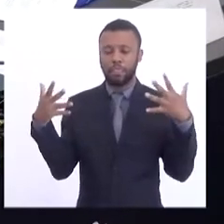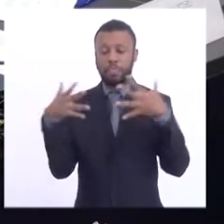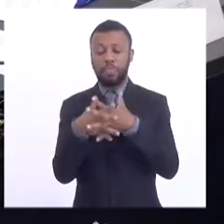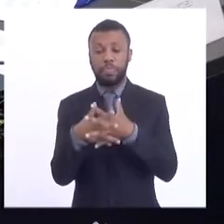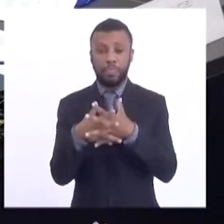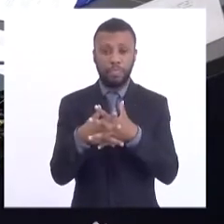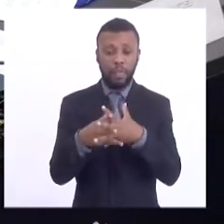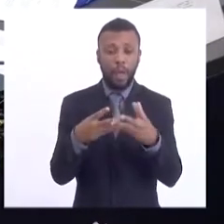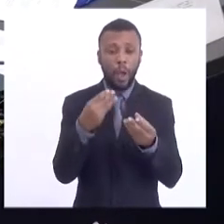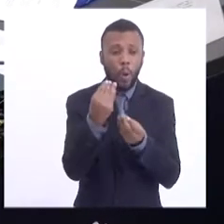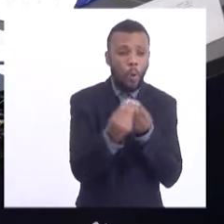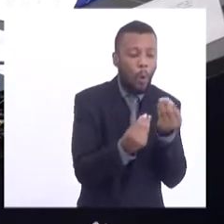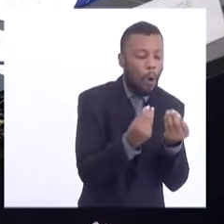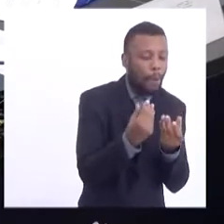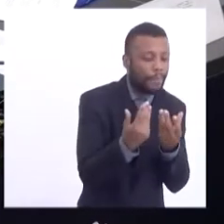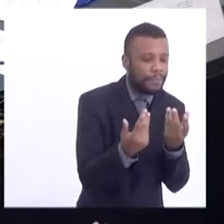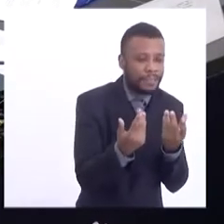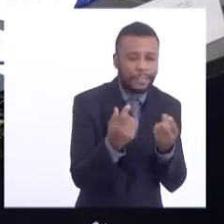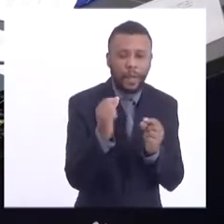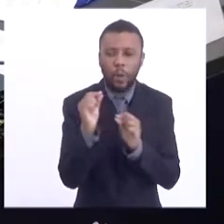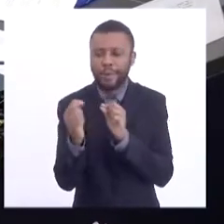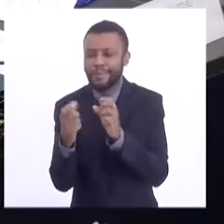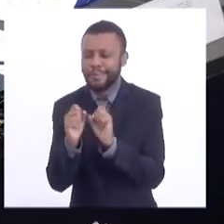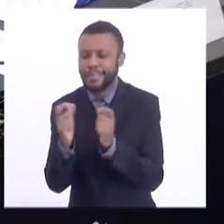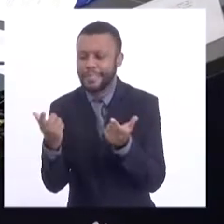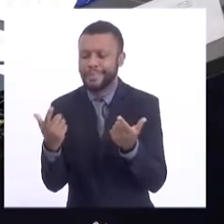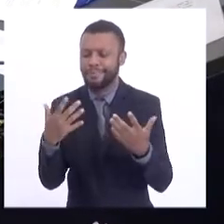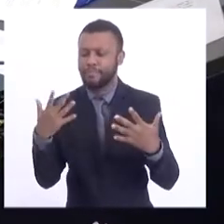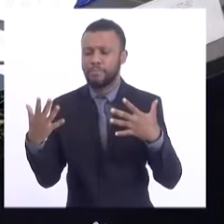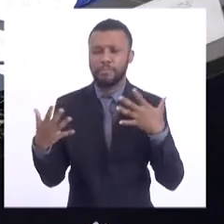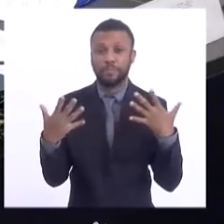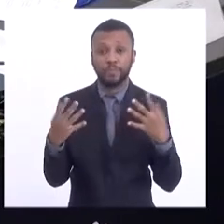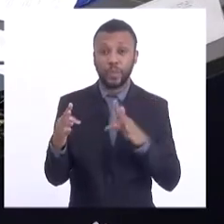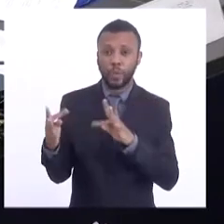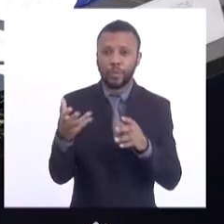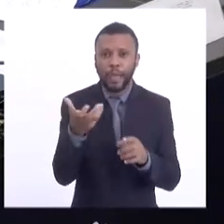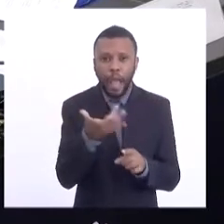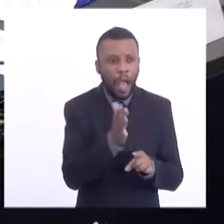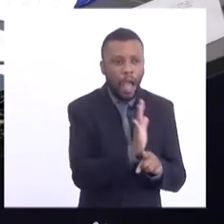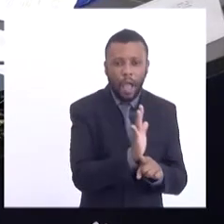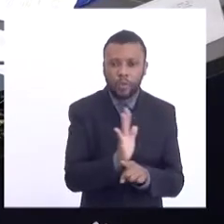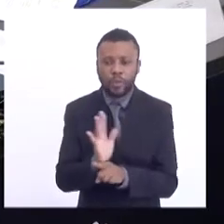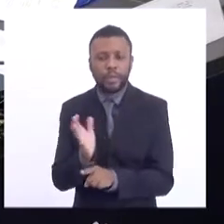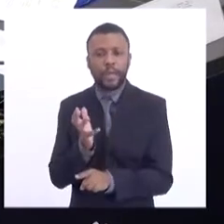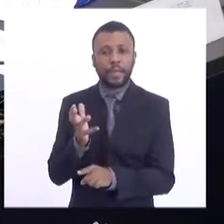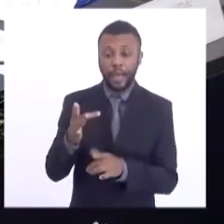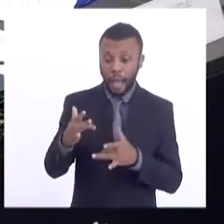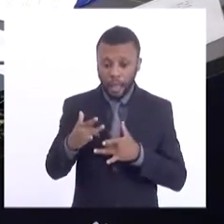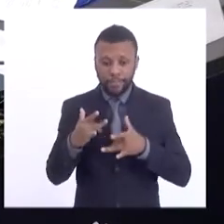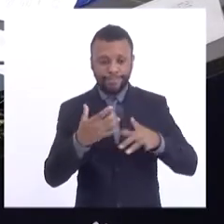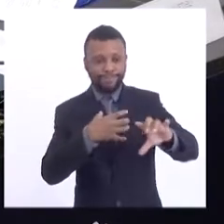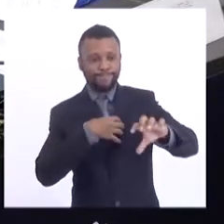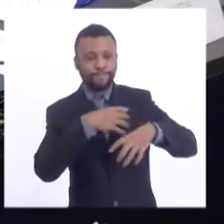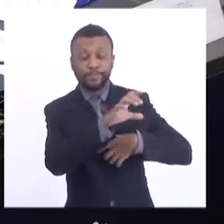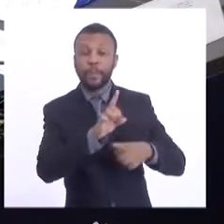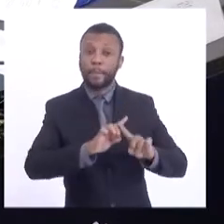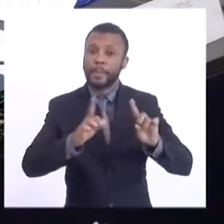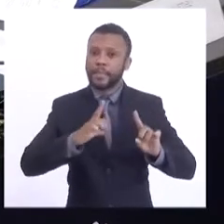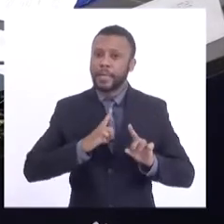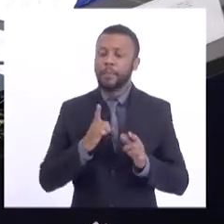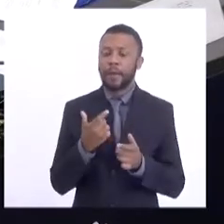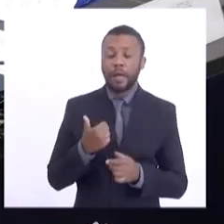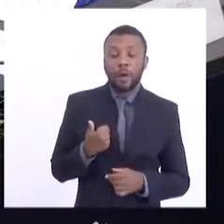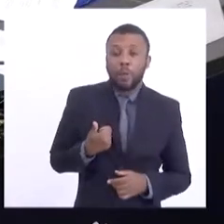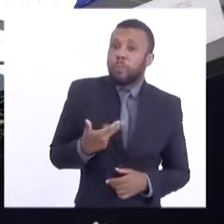fazer como fazer é um pouco todo mundo quer ajudar e isso é positivo todo mundo é solidário Mas é uma certa